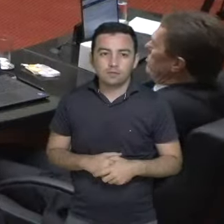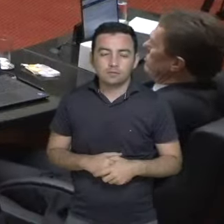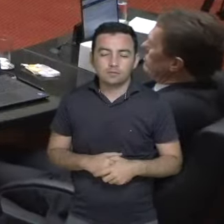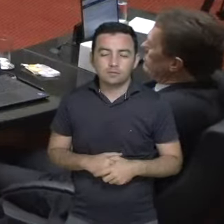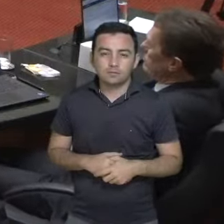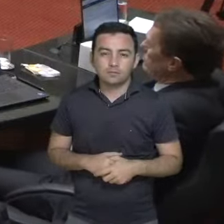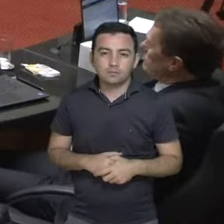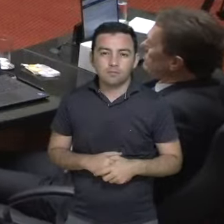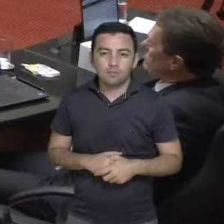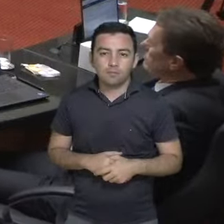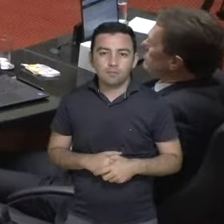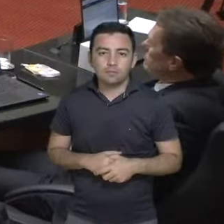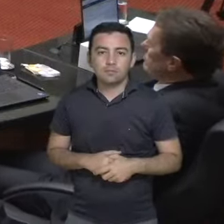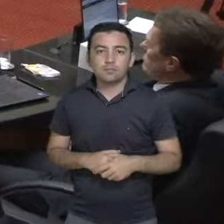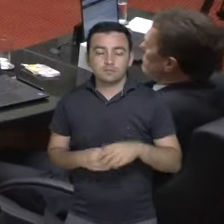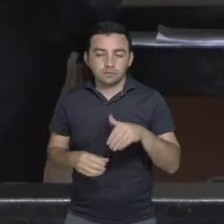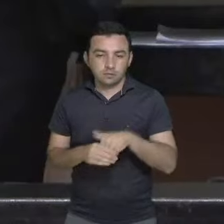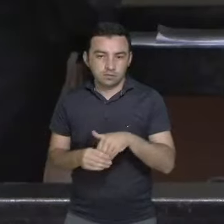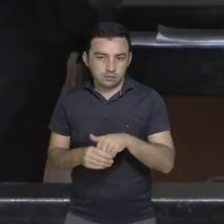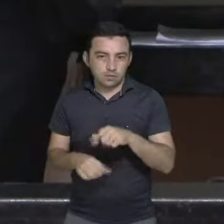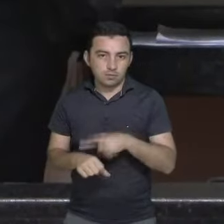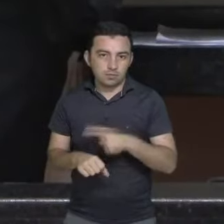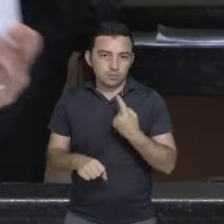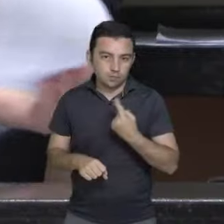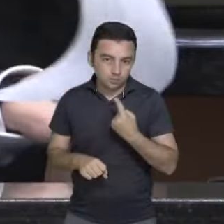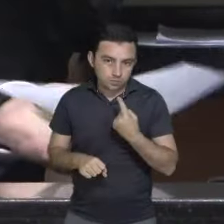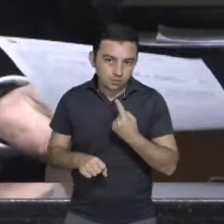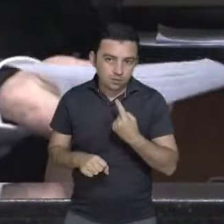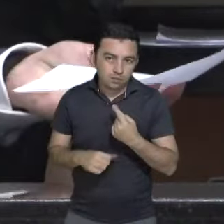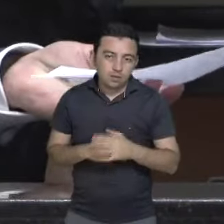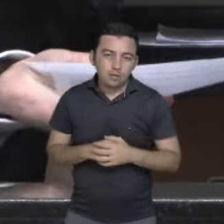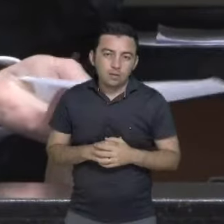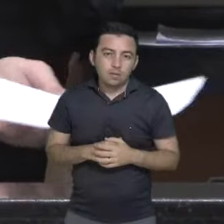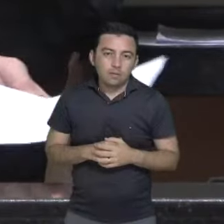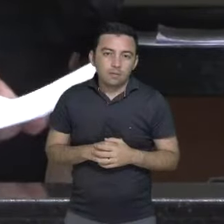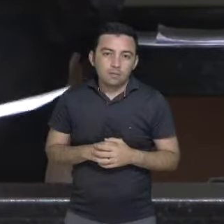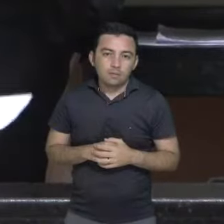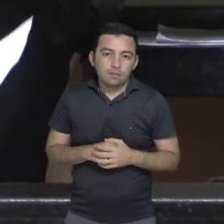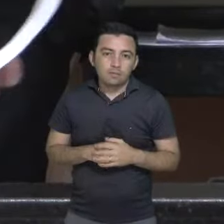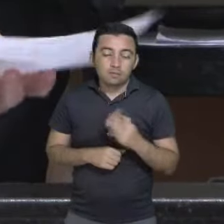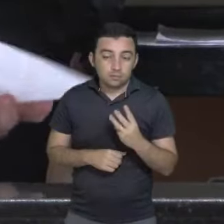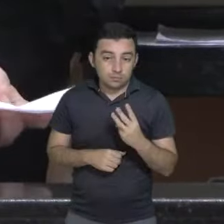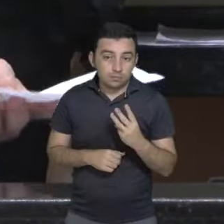Discussão e votação em primeiro turno do projeto de lei complementar 30